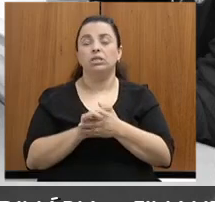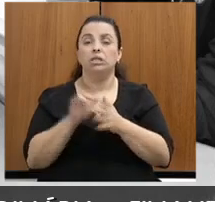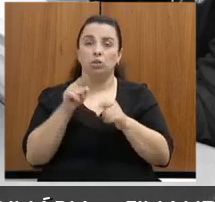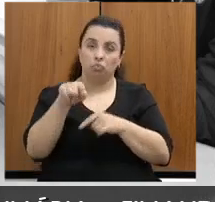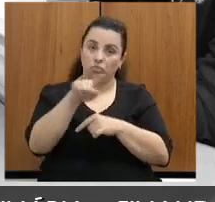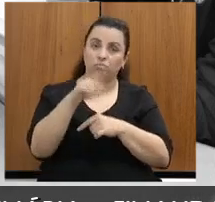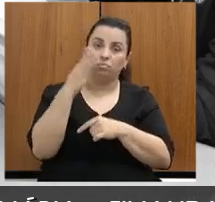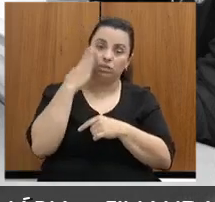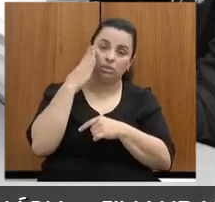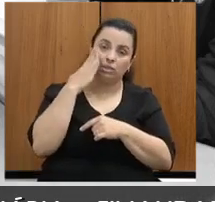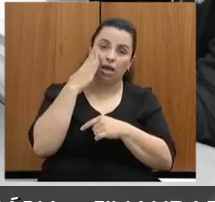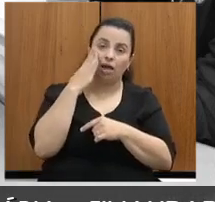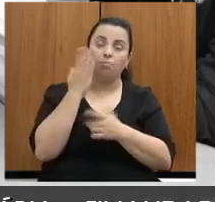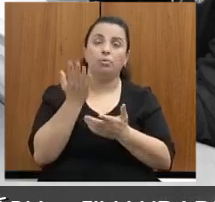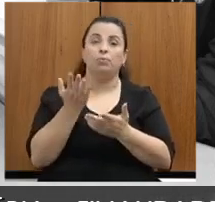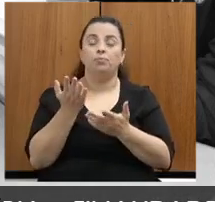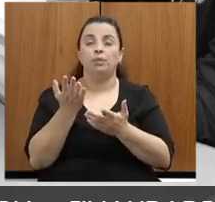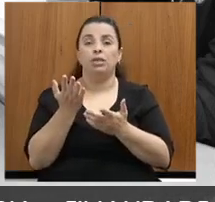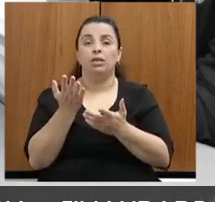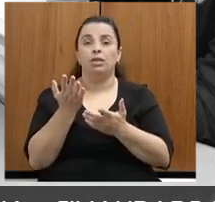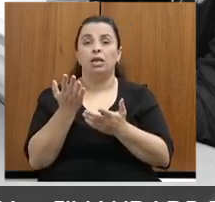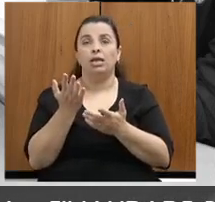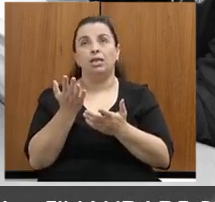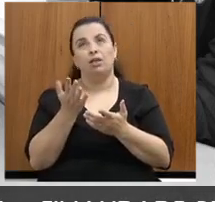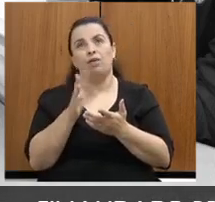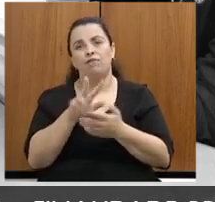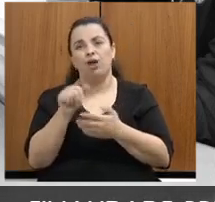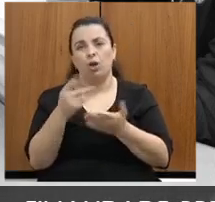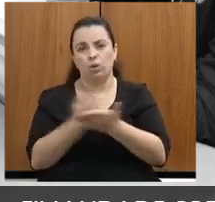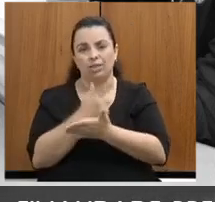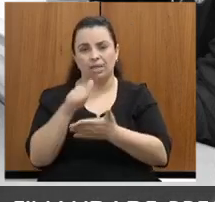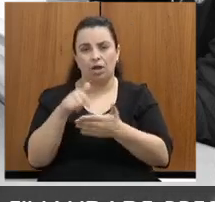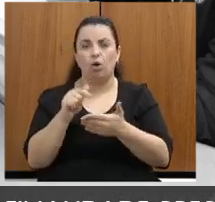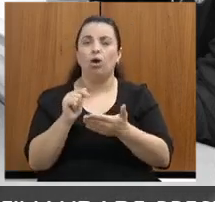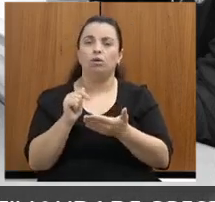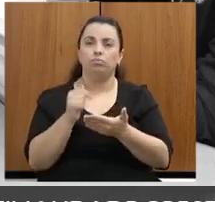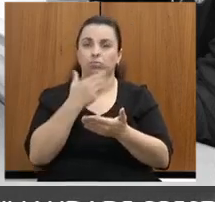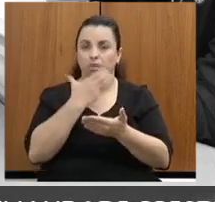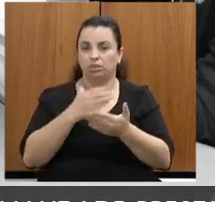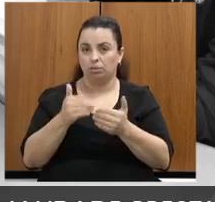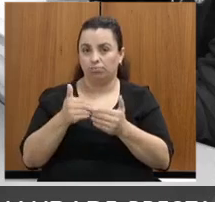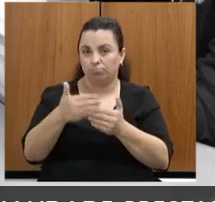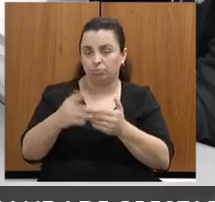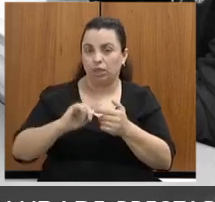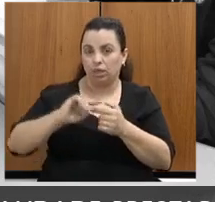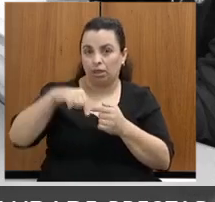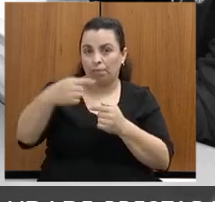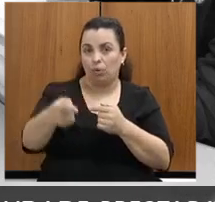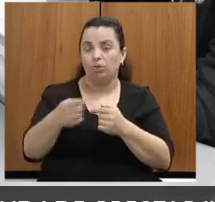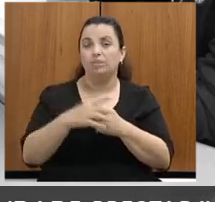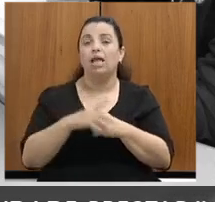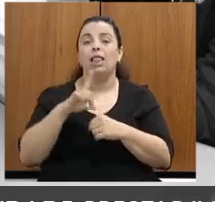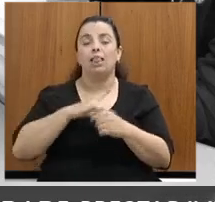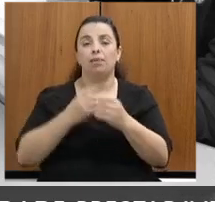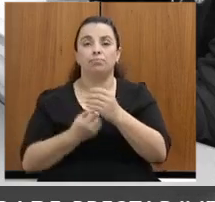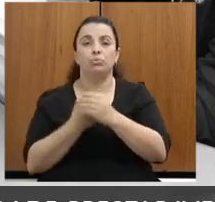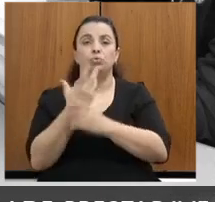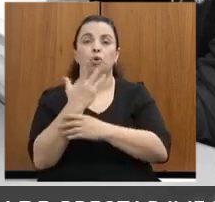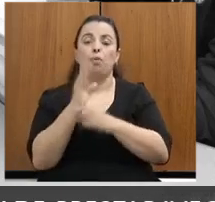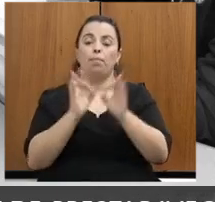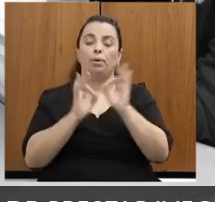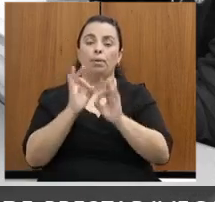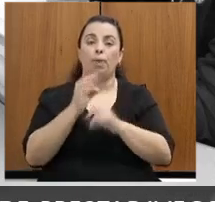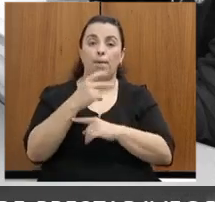que show de sábado saibam é a partir do final deste ano teremos sua implantação do pjr